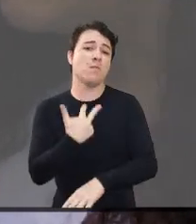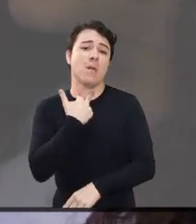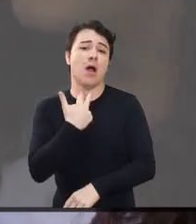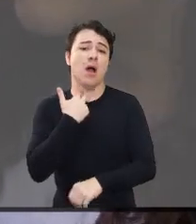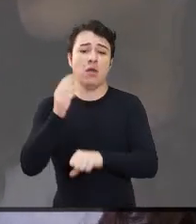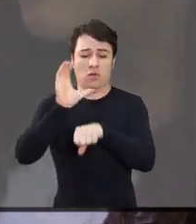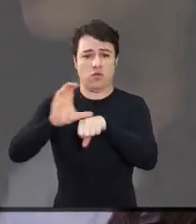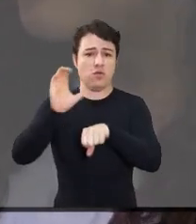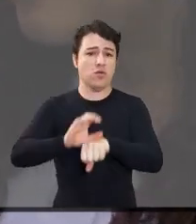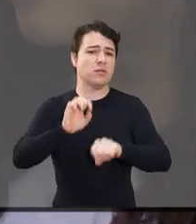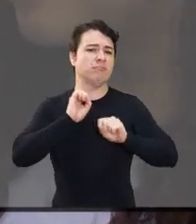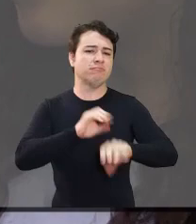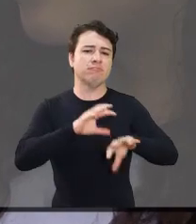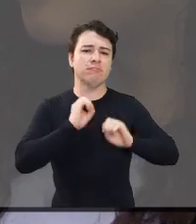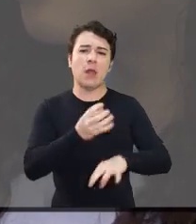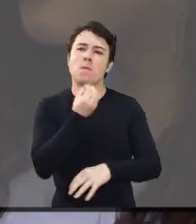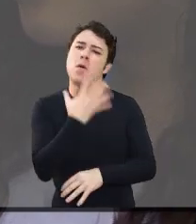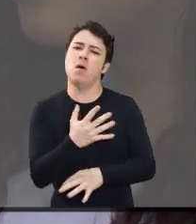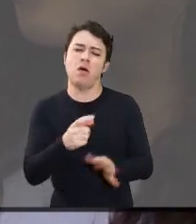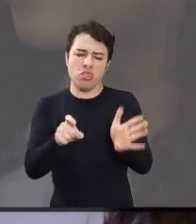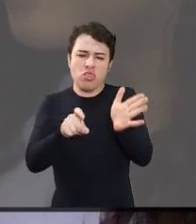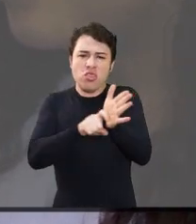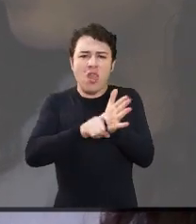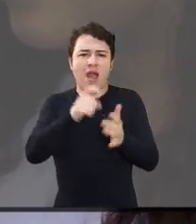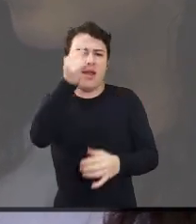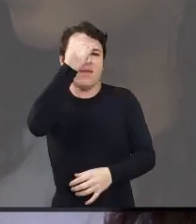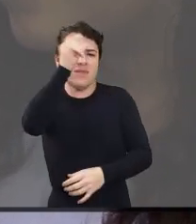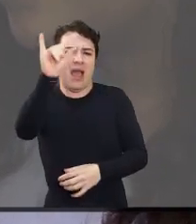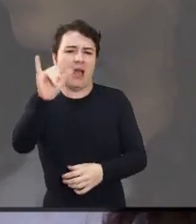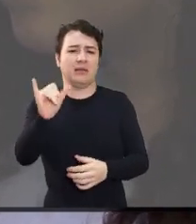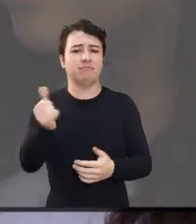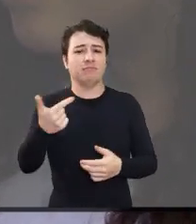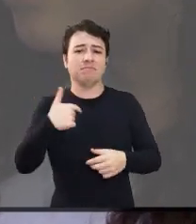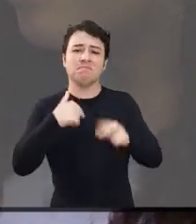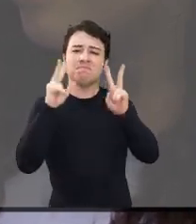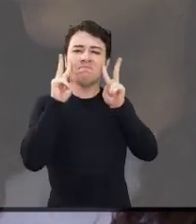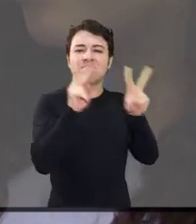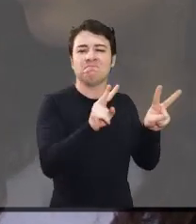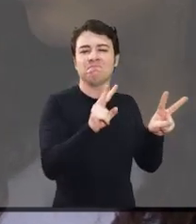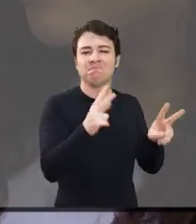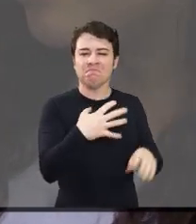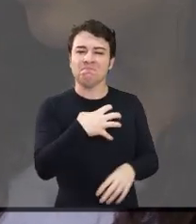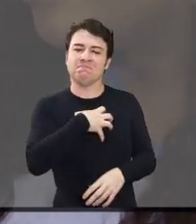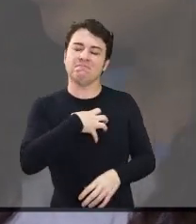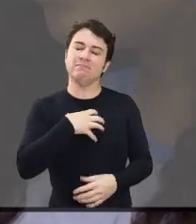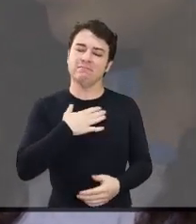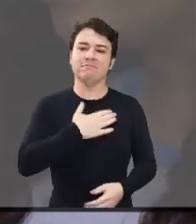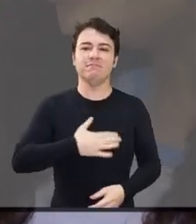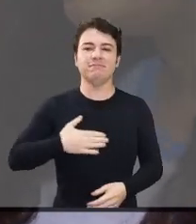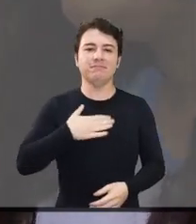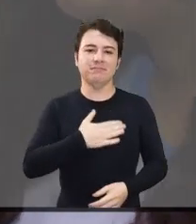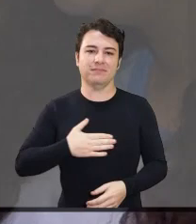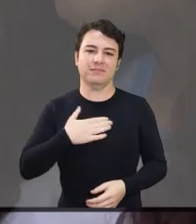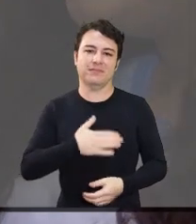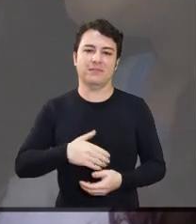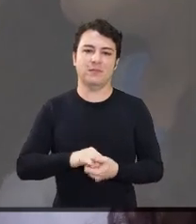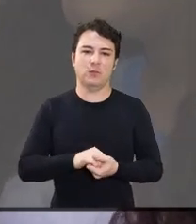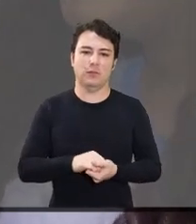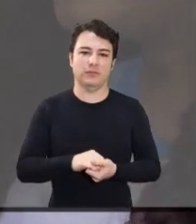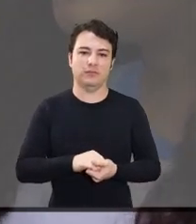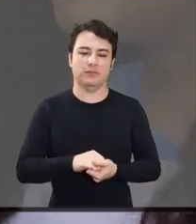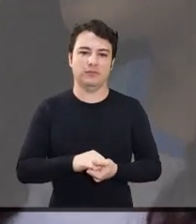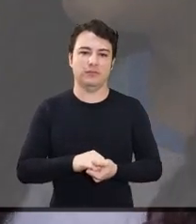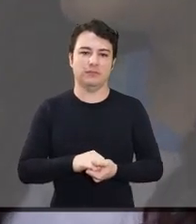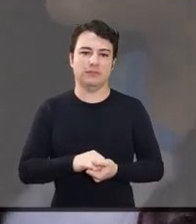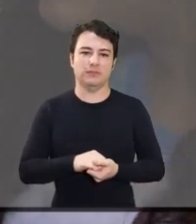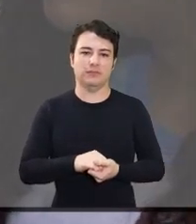trabalha, fica fora de casa tanto tempo. E um projeto desse a gente sabe que está colocando num caminho bom, incentivando a ficar longe das drogas,